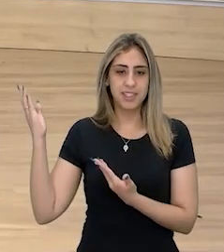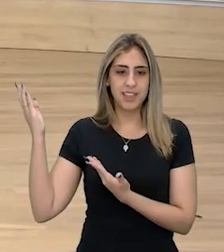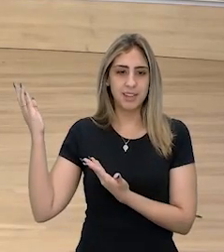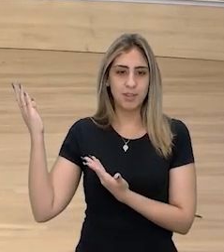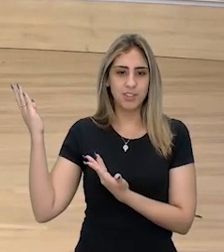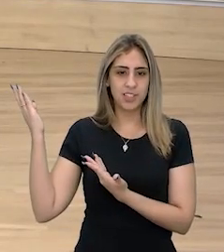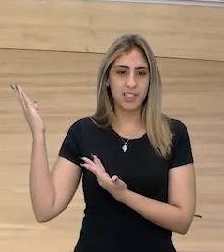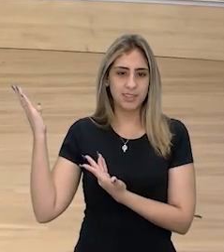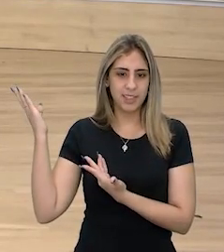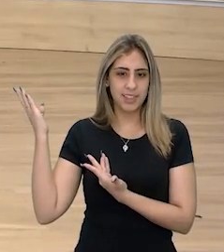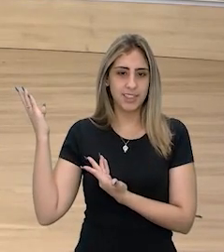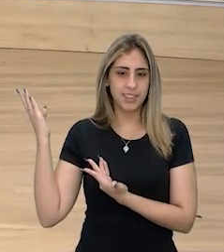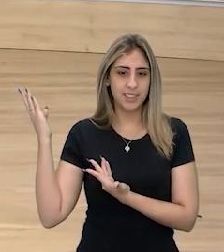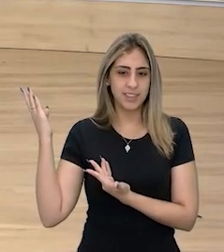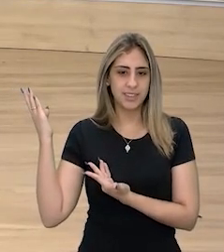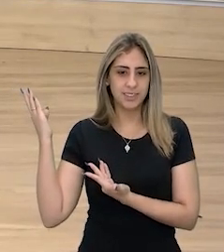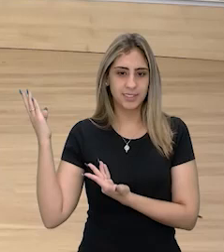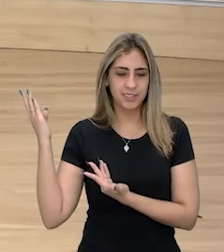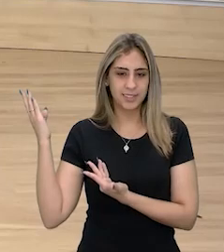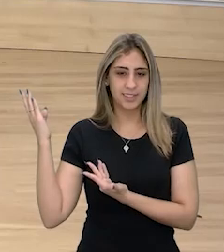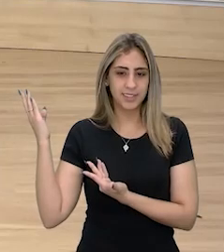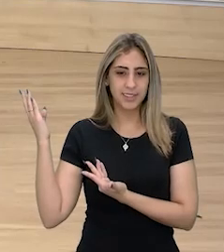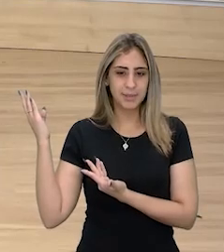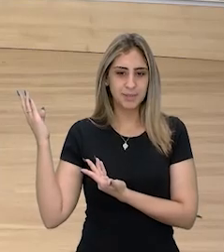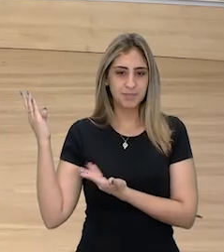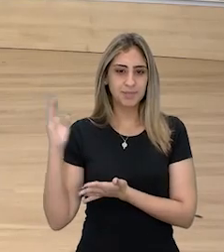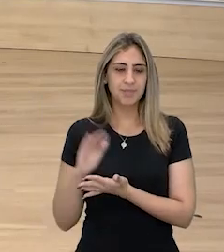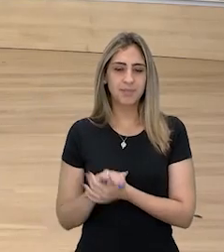defendi rosto, 3 vezes,